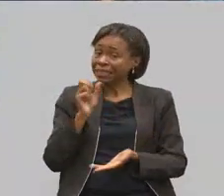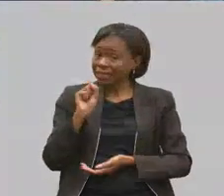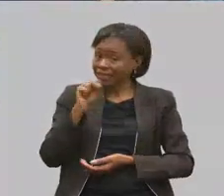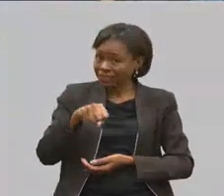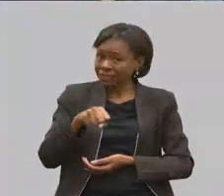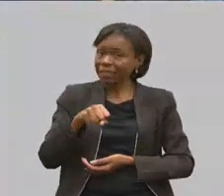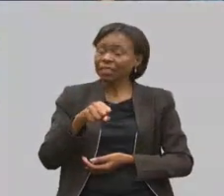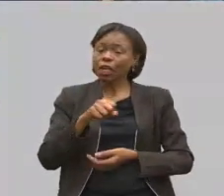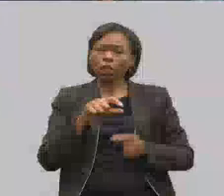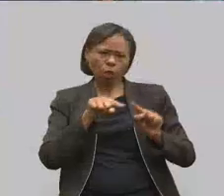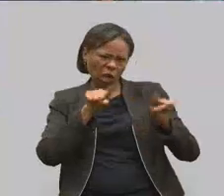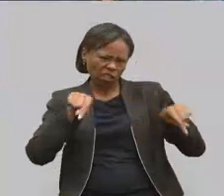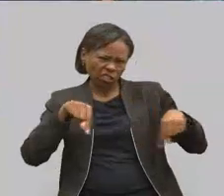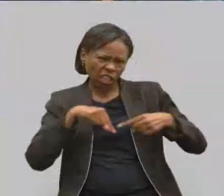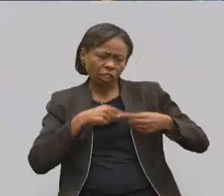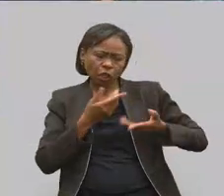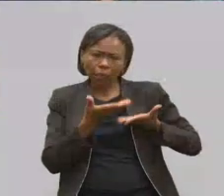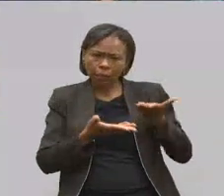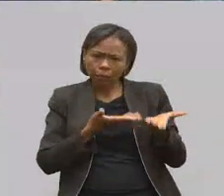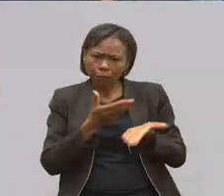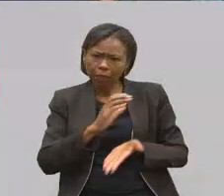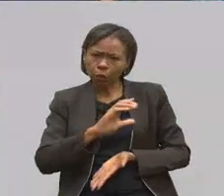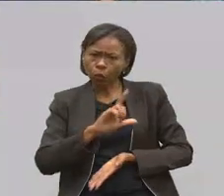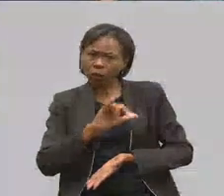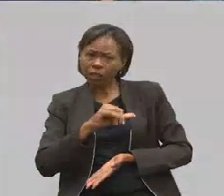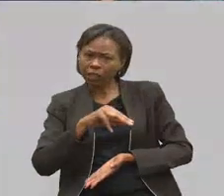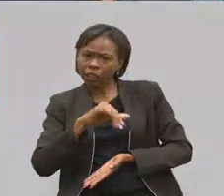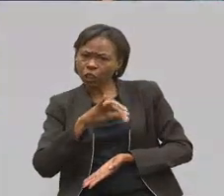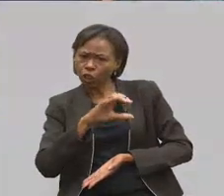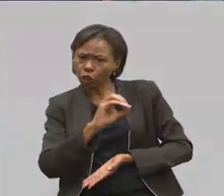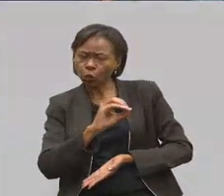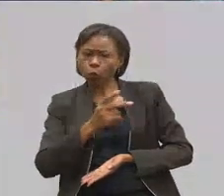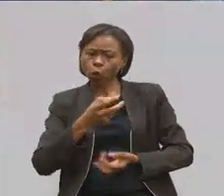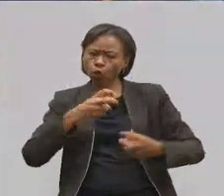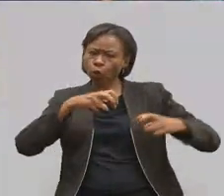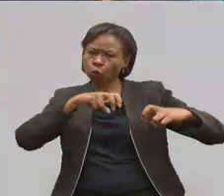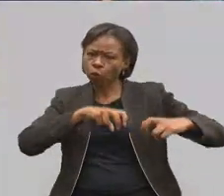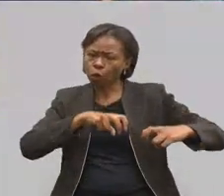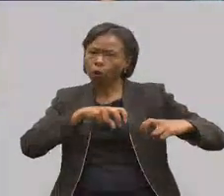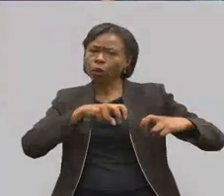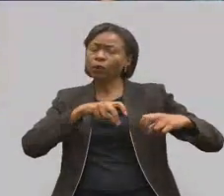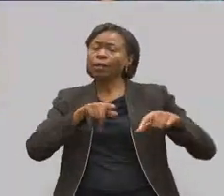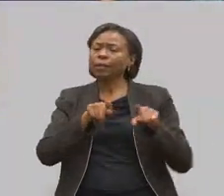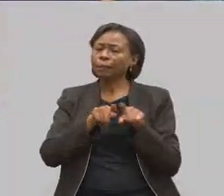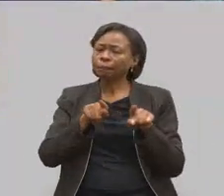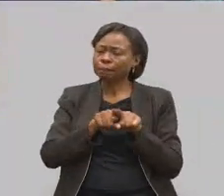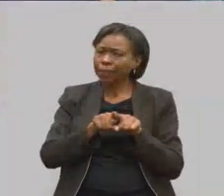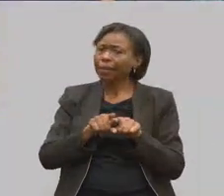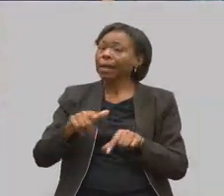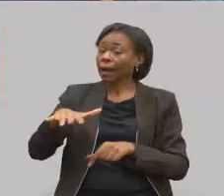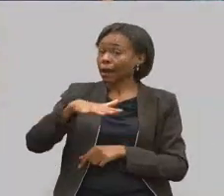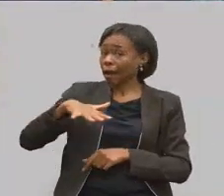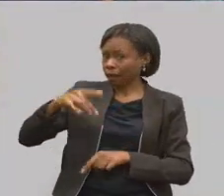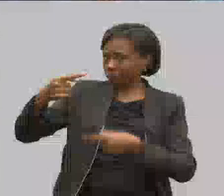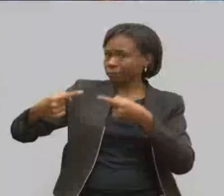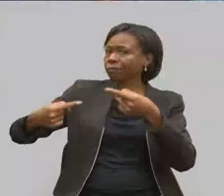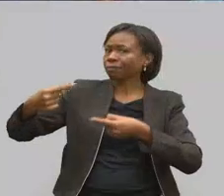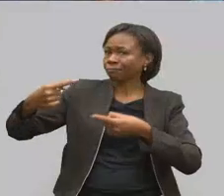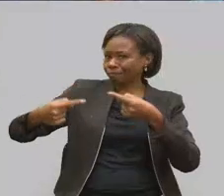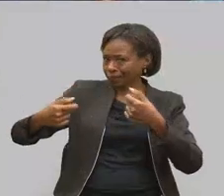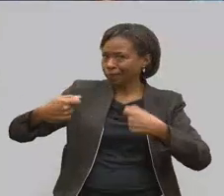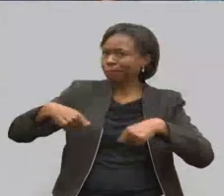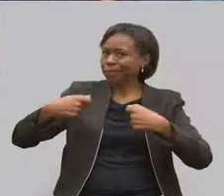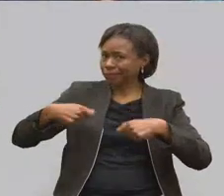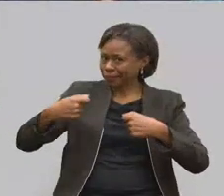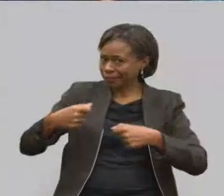consultório no nosso cotidiano de ciência de estudo acadêmico o espaço político também que ele também é necessário pro crescimento